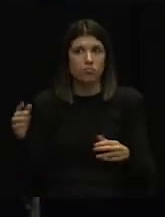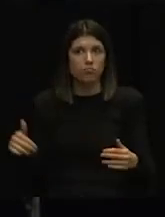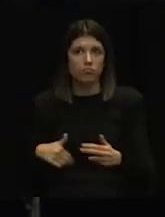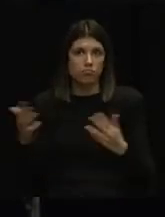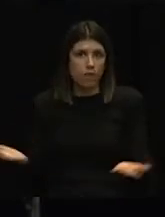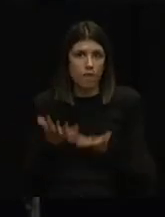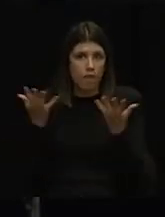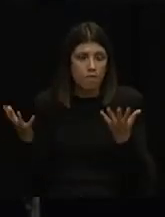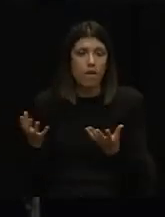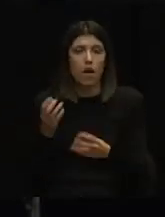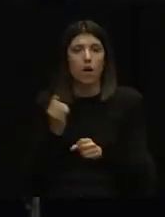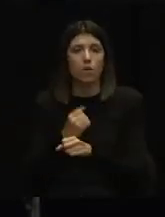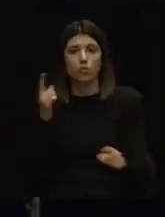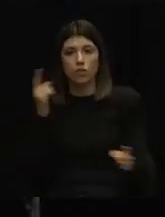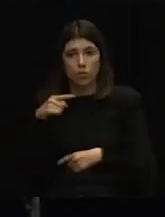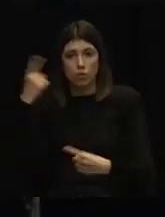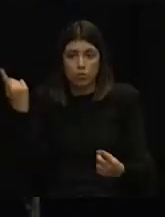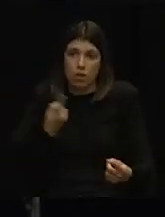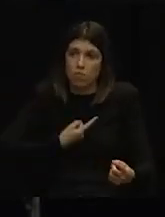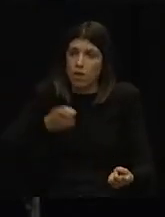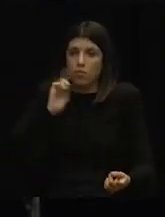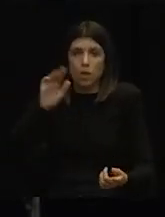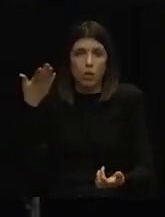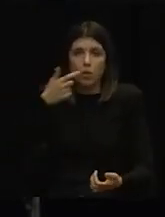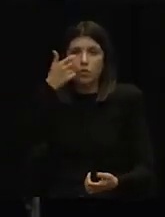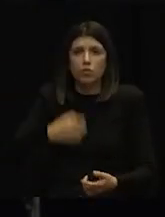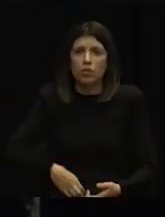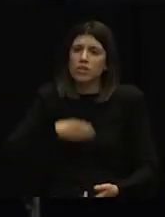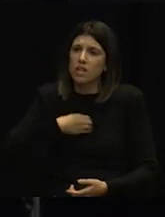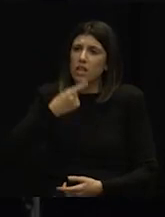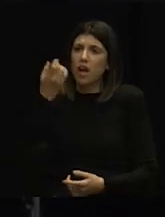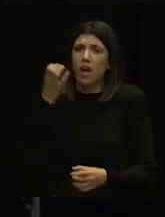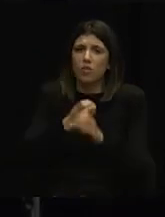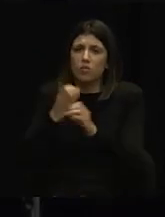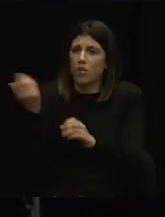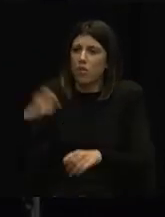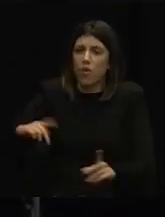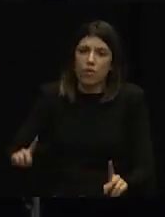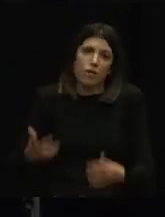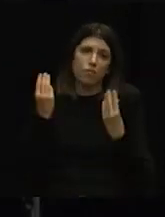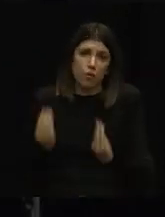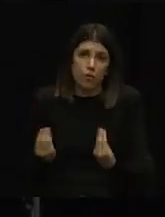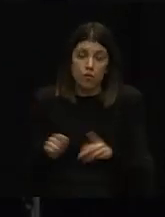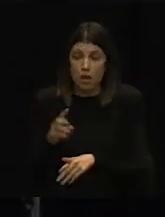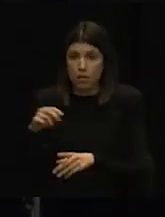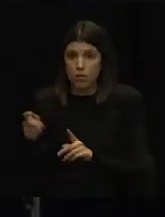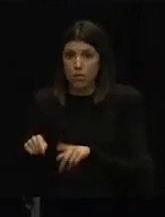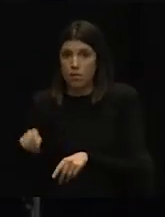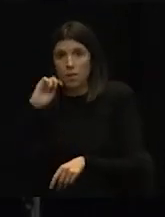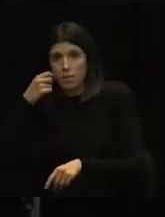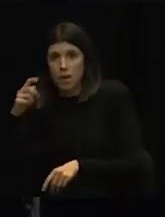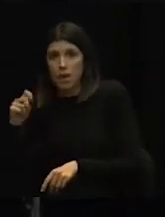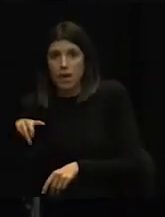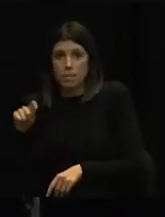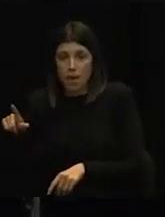e as pessoas não podem sentir que o seu transporte público Luiz falha e preocupando também de falta de orçamento que esta medida representa Nem Menos próximos anos